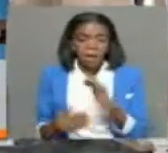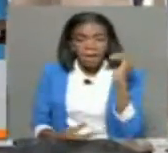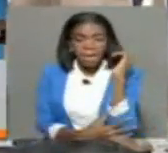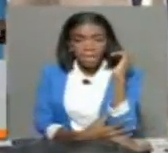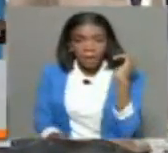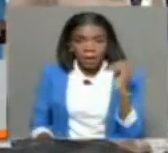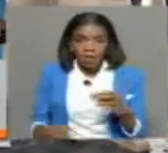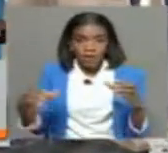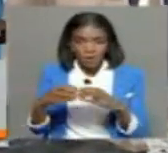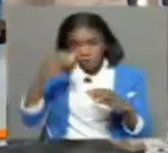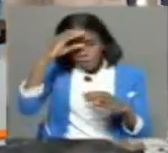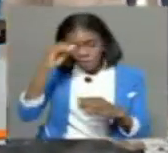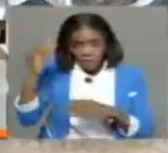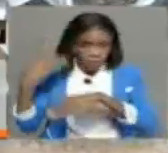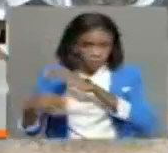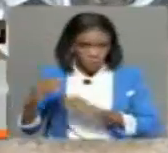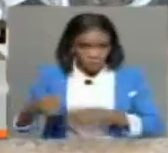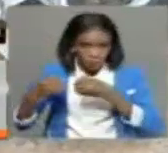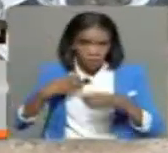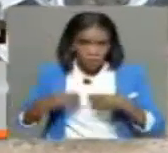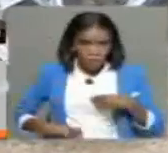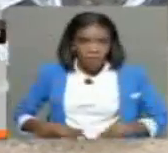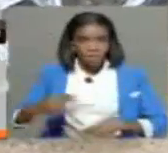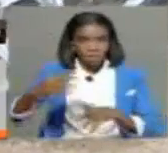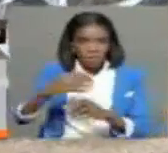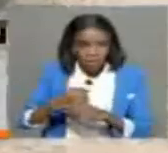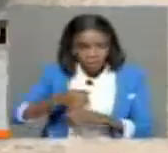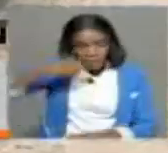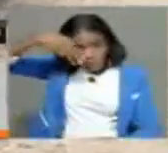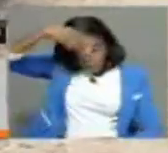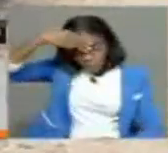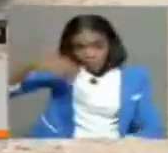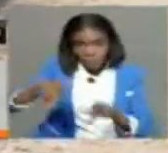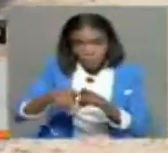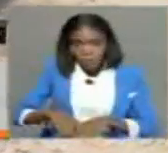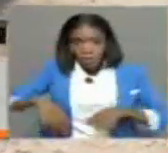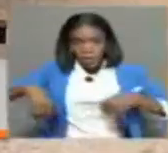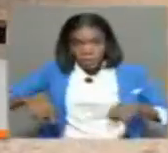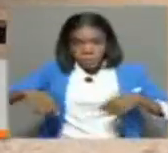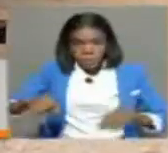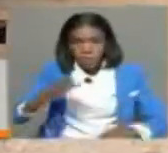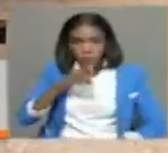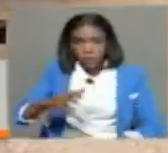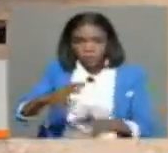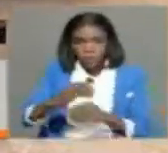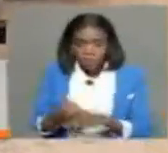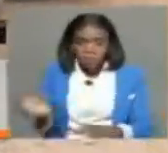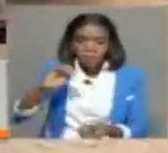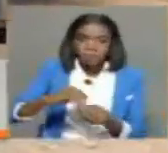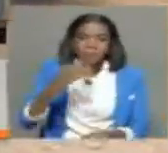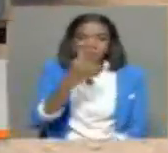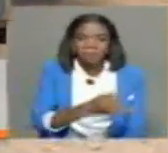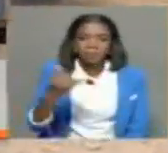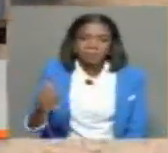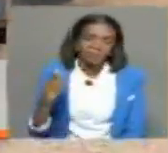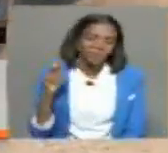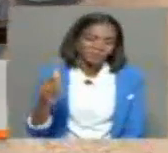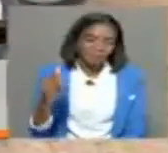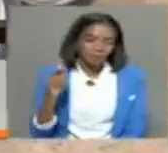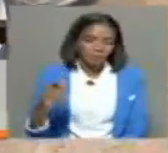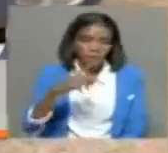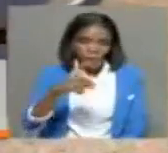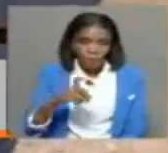ex-militares receberam kits profissionais e várias motorizadas num investimento total de mais de 22 milhões de kwanzas. Recebeu